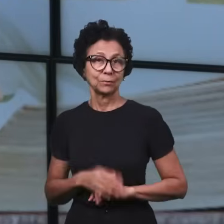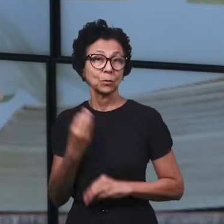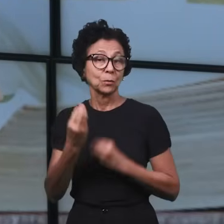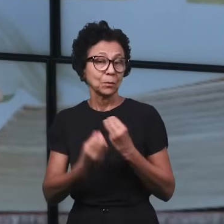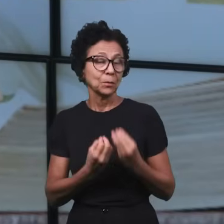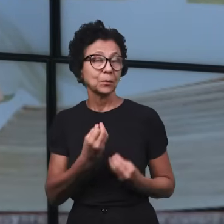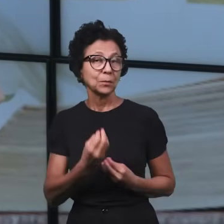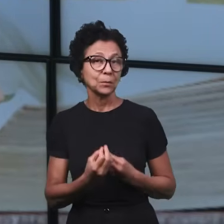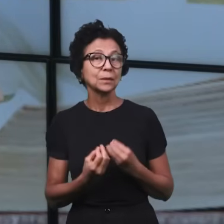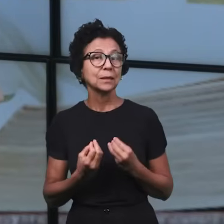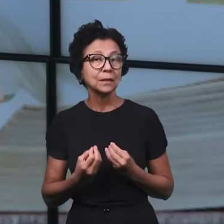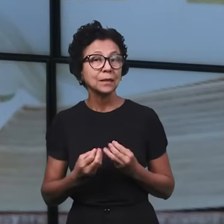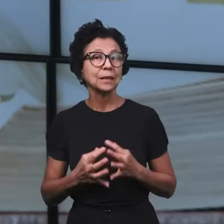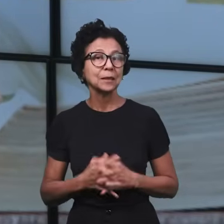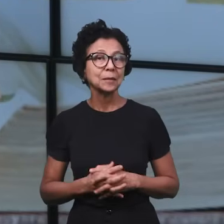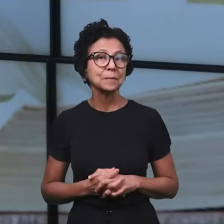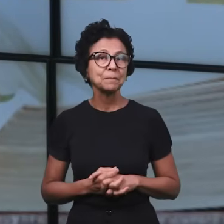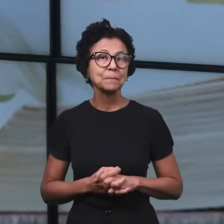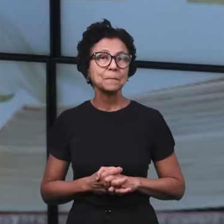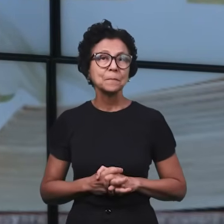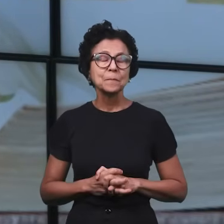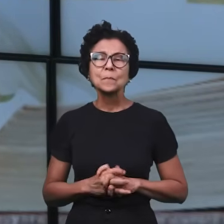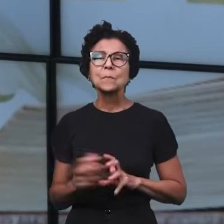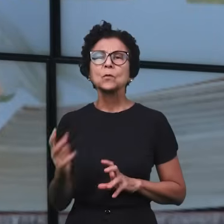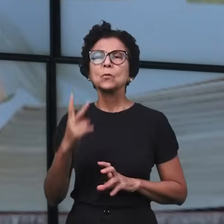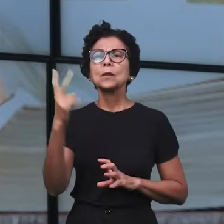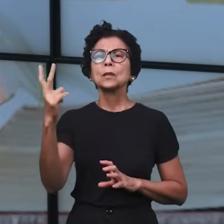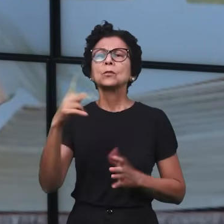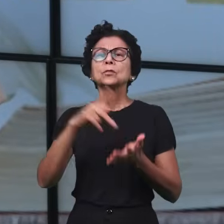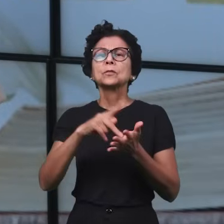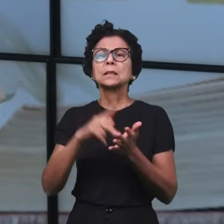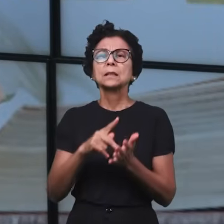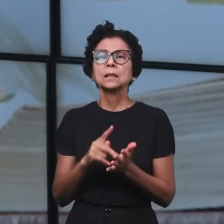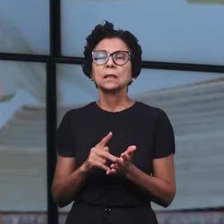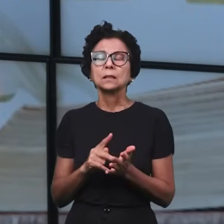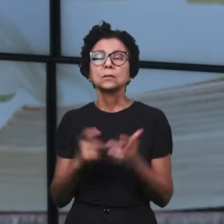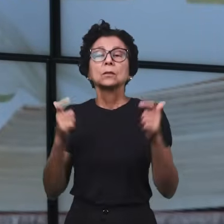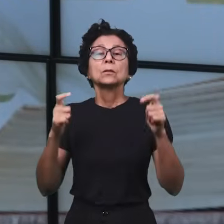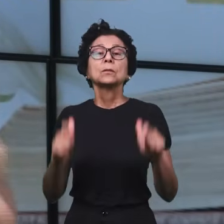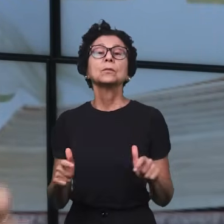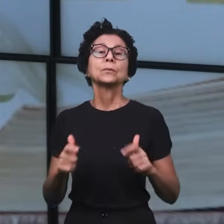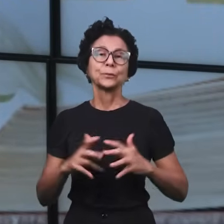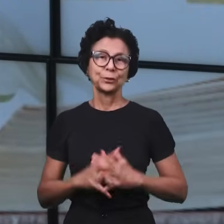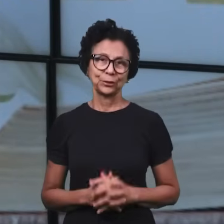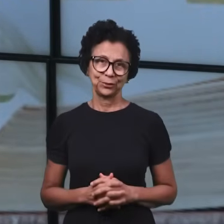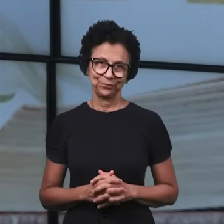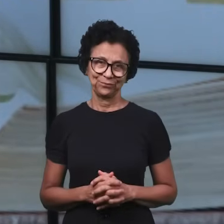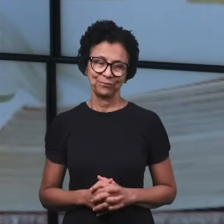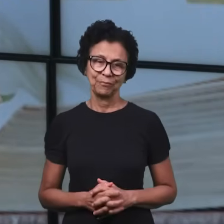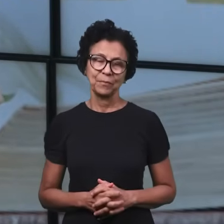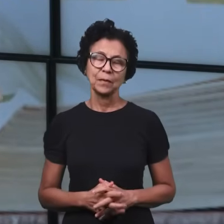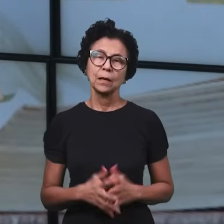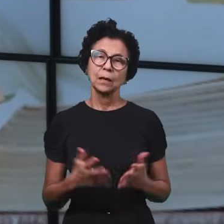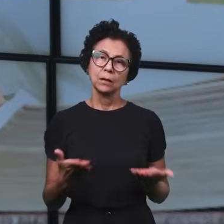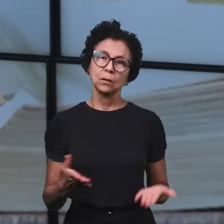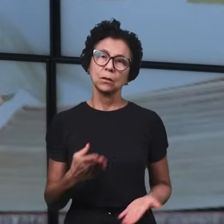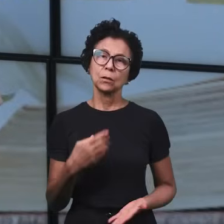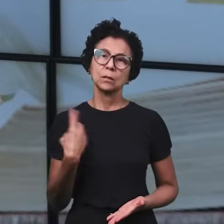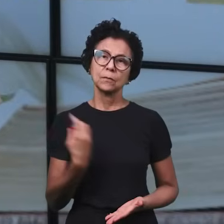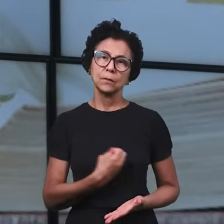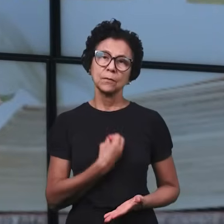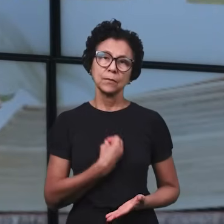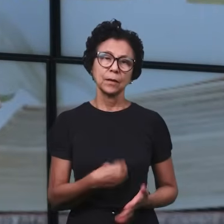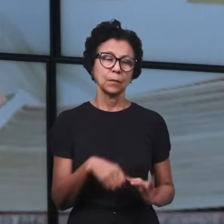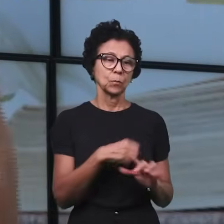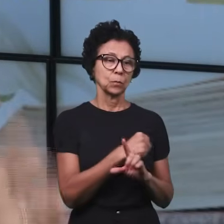chamando a atenção, colocando em voga, é onde está o verdadeiro valor. Nós temos um mundo que o tempo